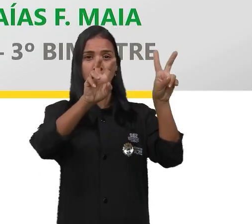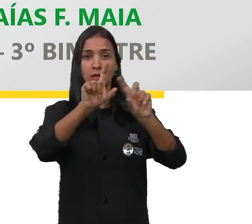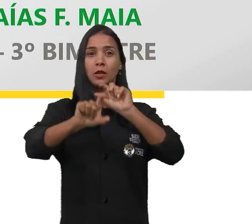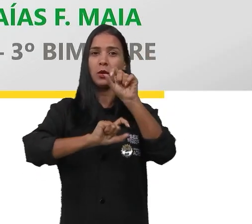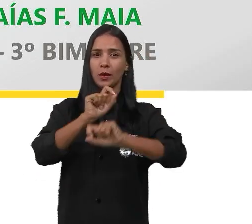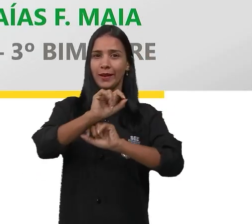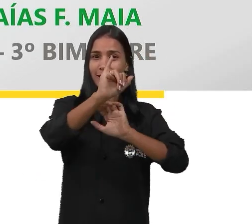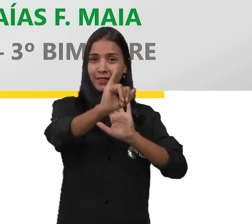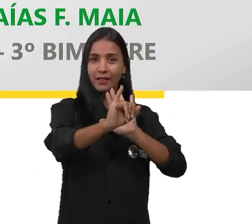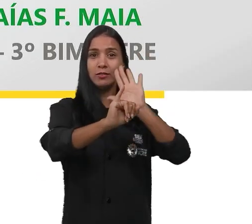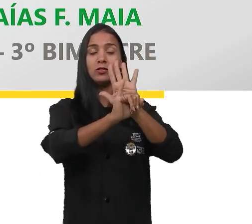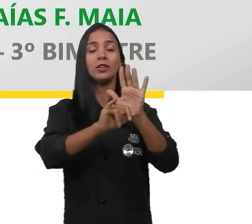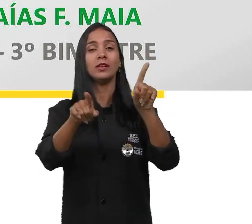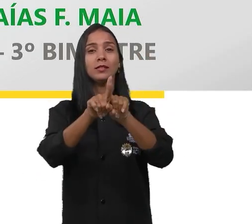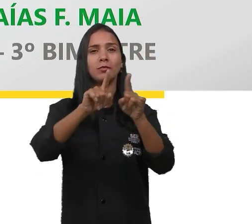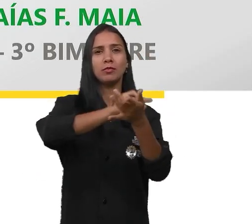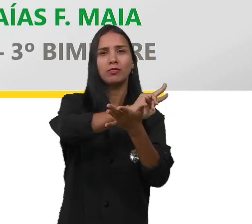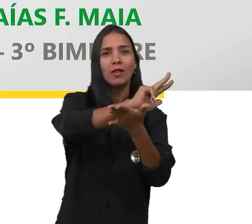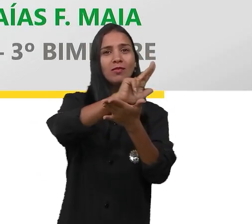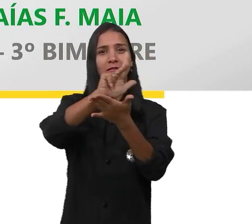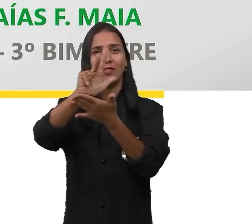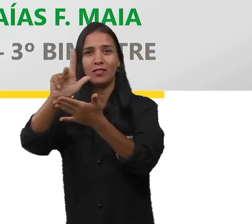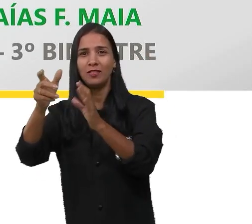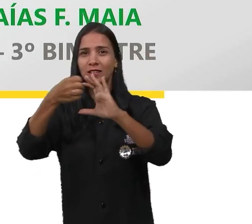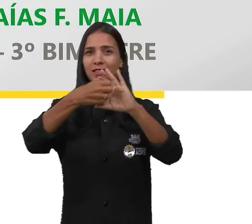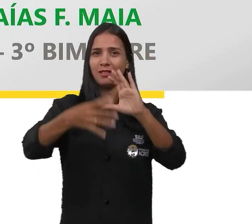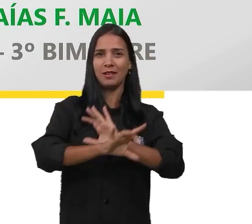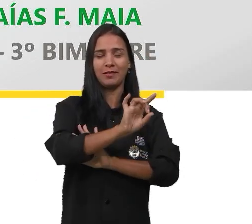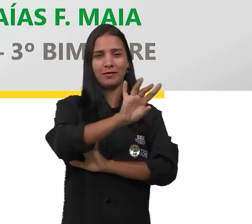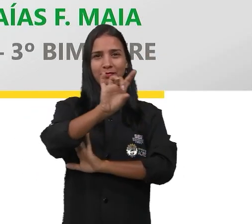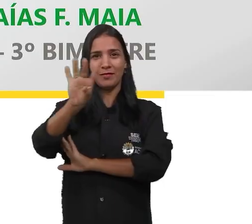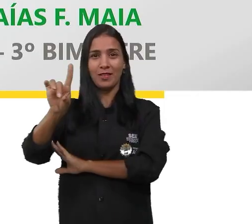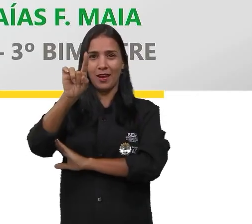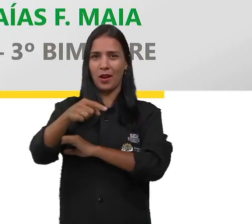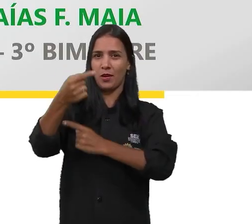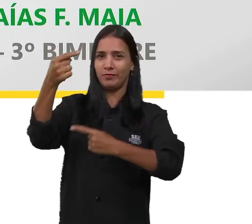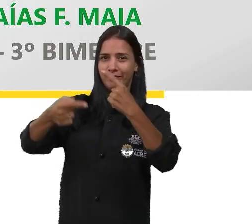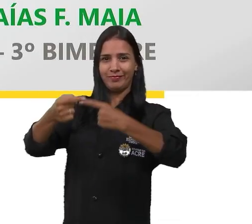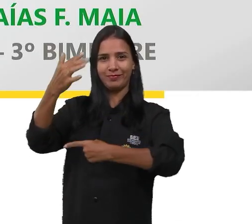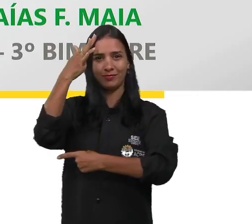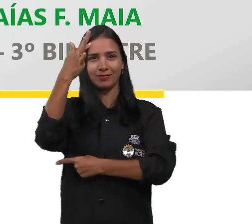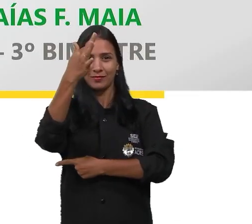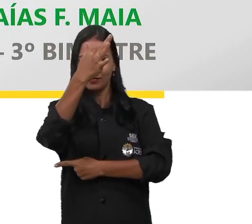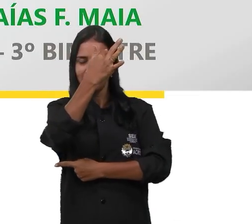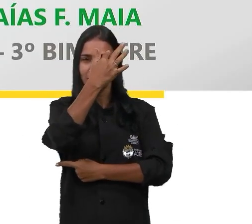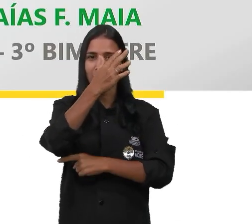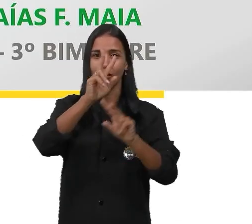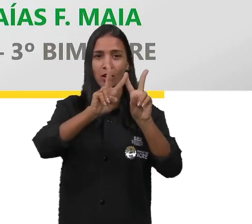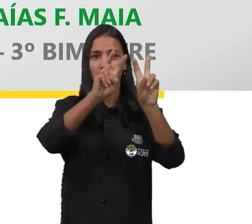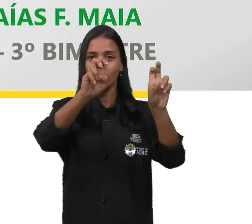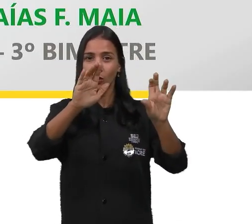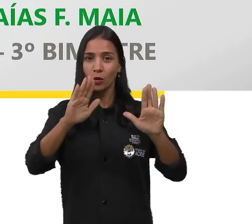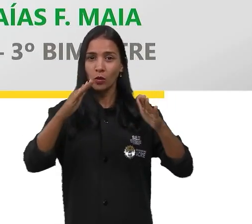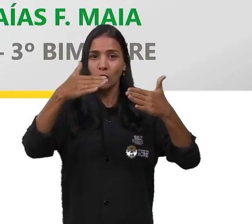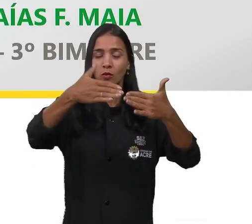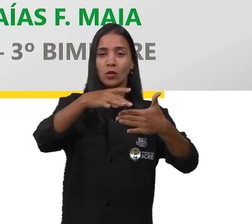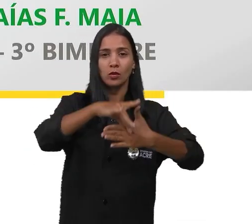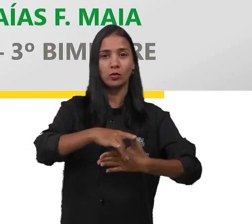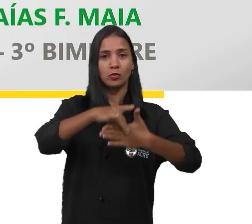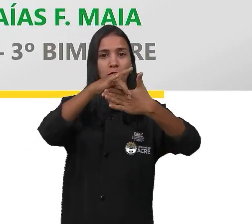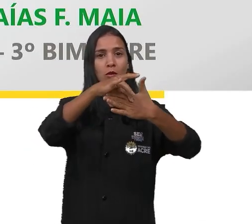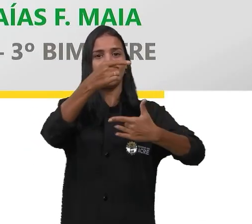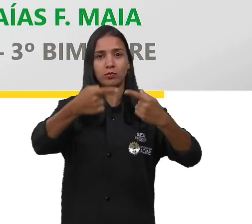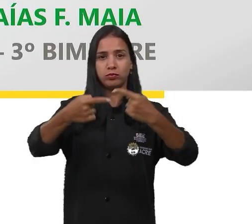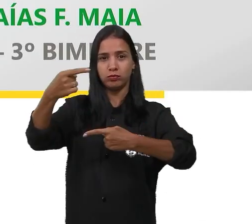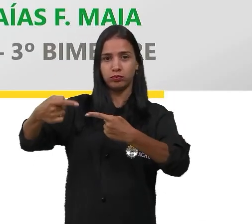e Alteridade. Uma discussão filosófica acerca do protagonismo político, social e